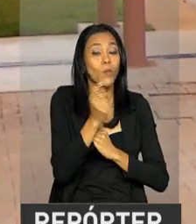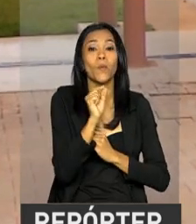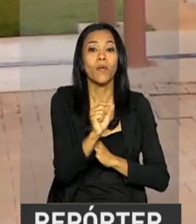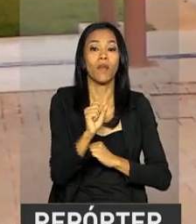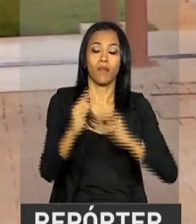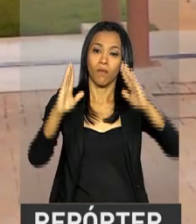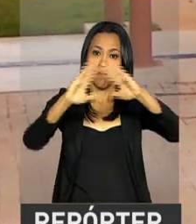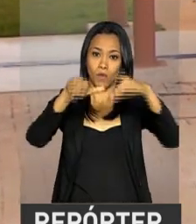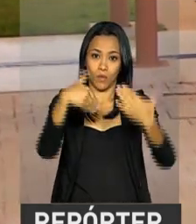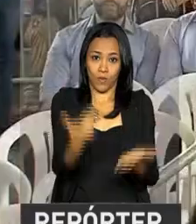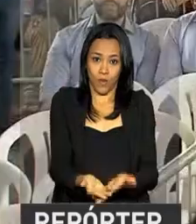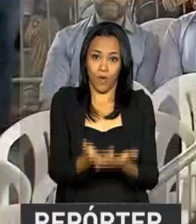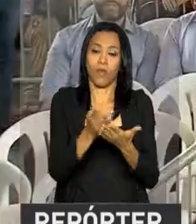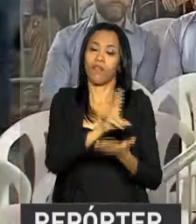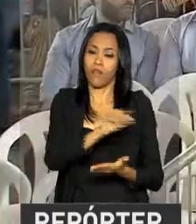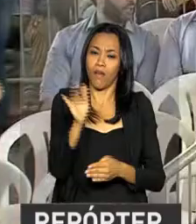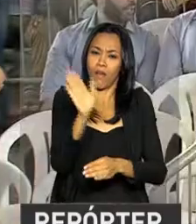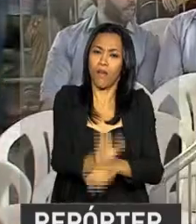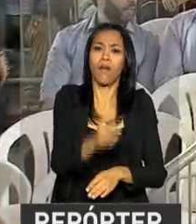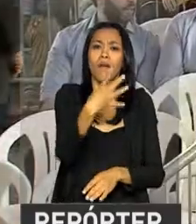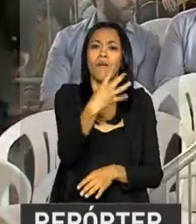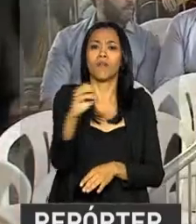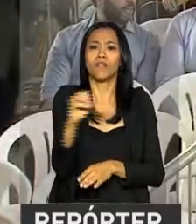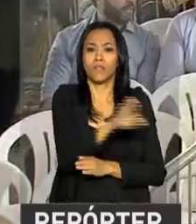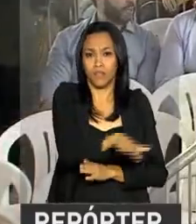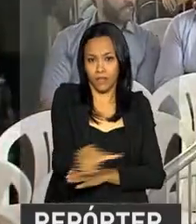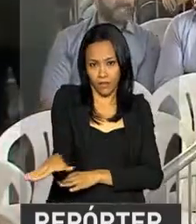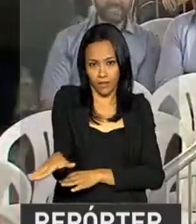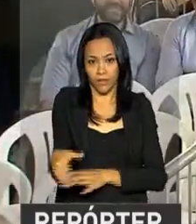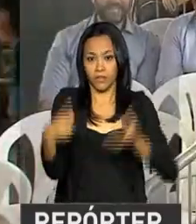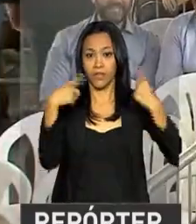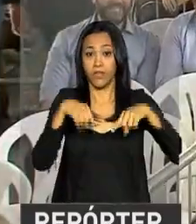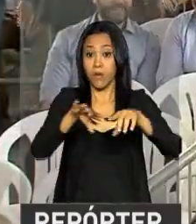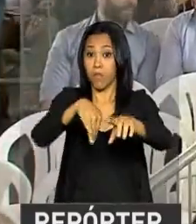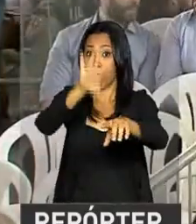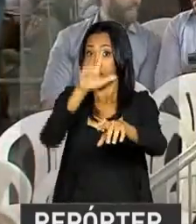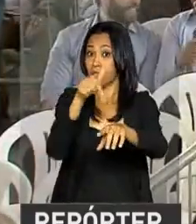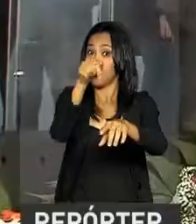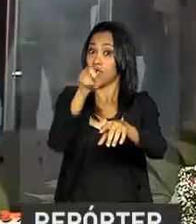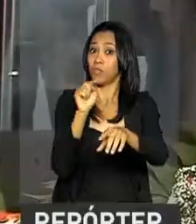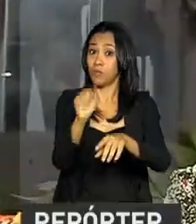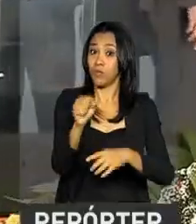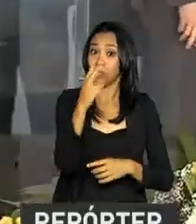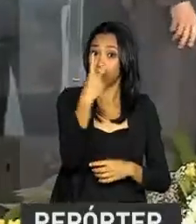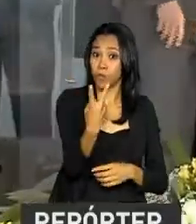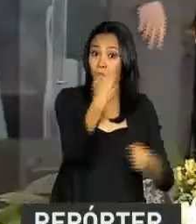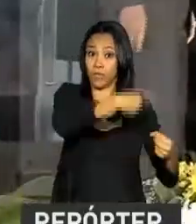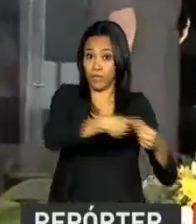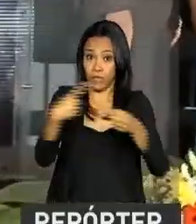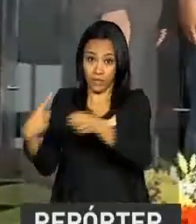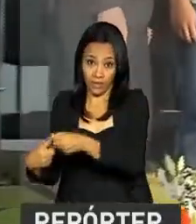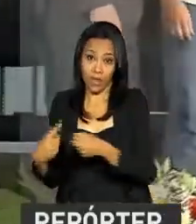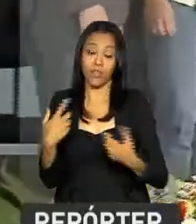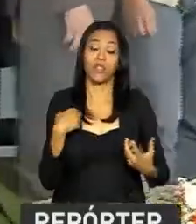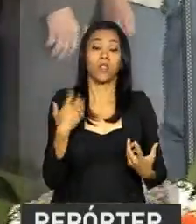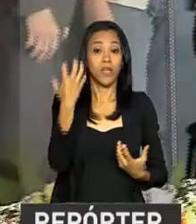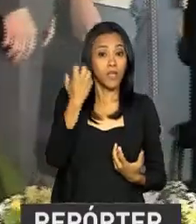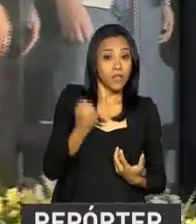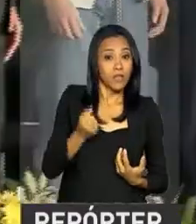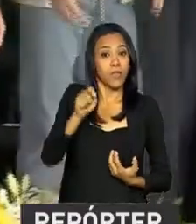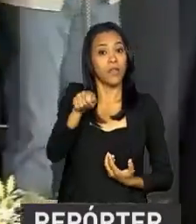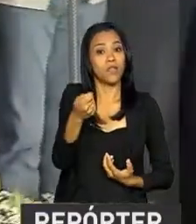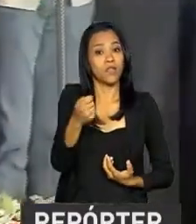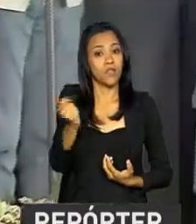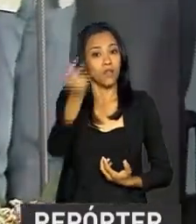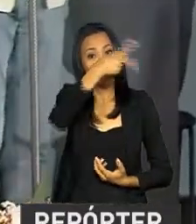atender 400 crianças. Os mais de 7 mil moradores das duas cidades paulistas receberam as chaves das mãos do